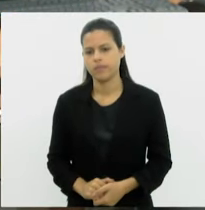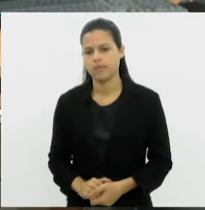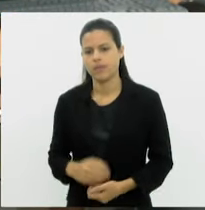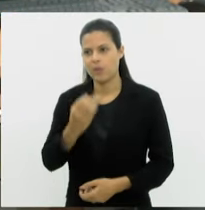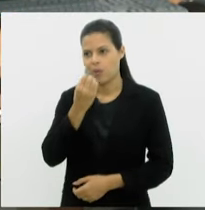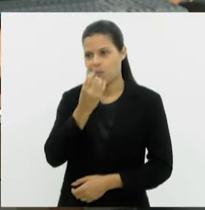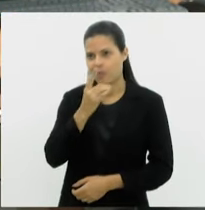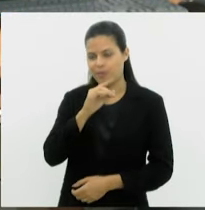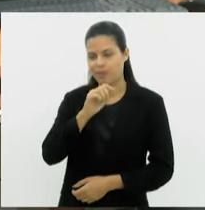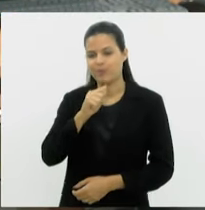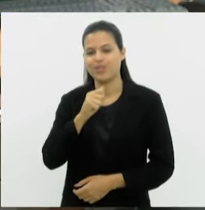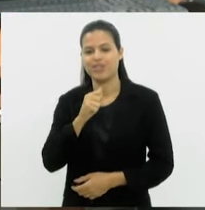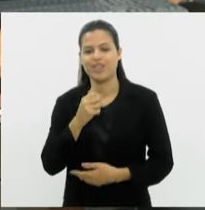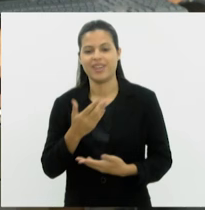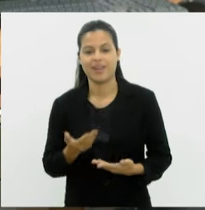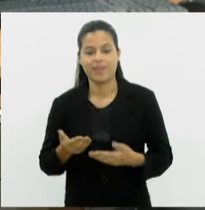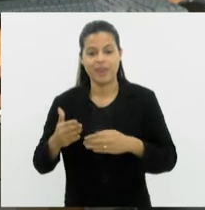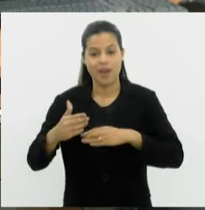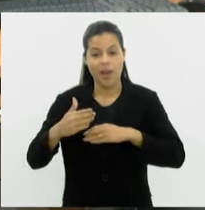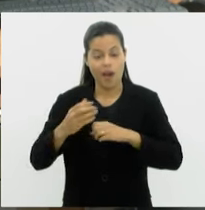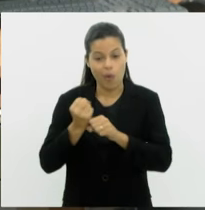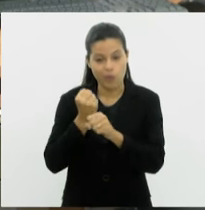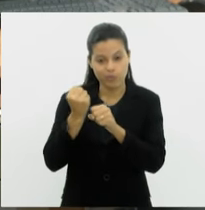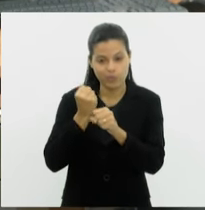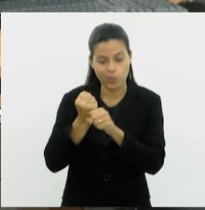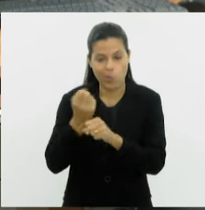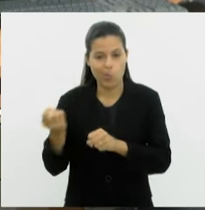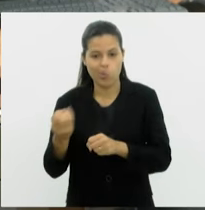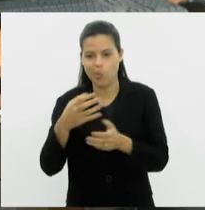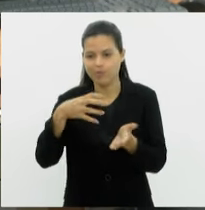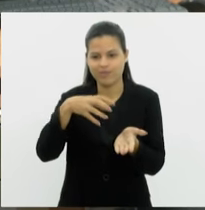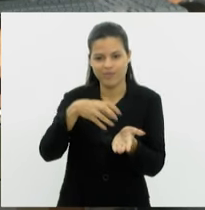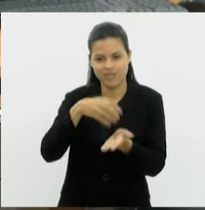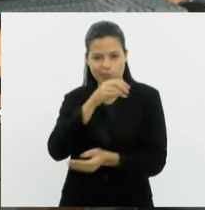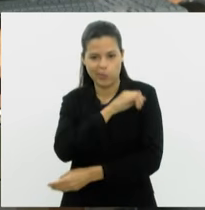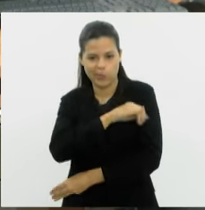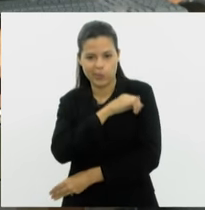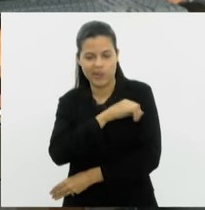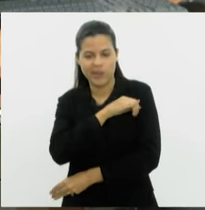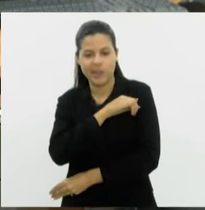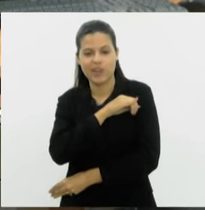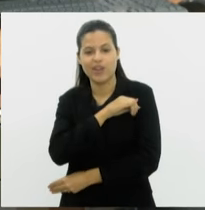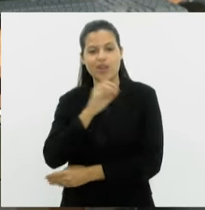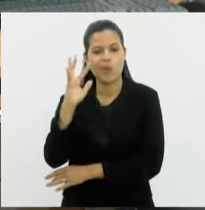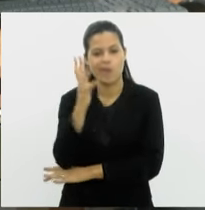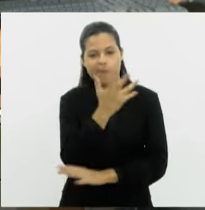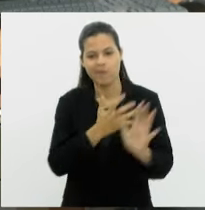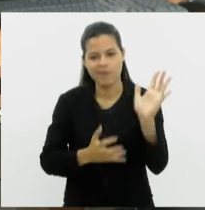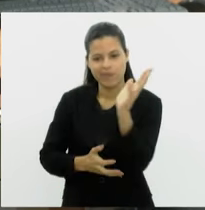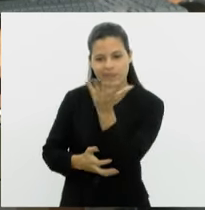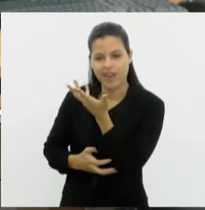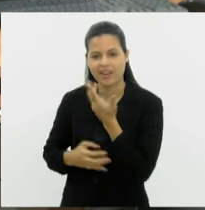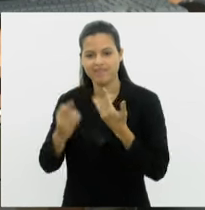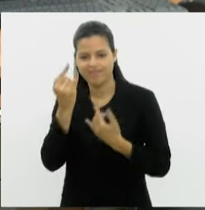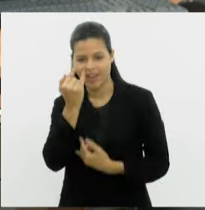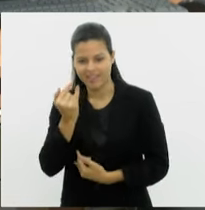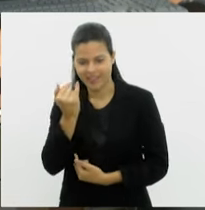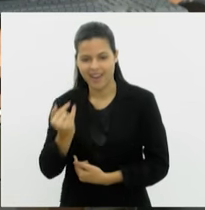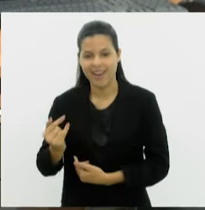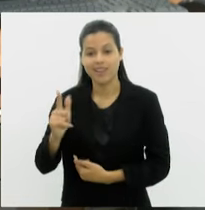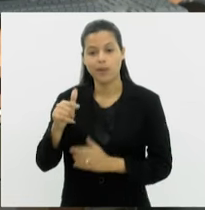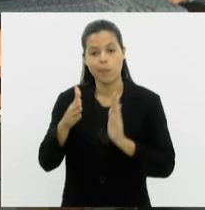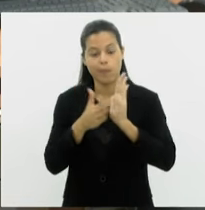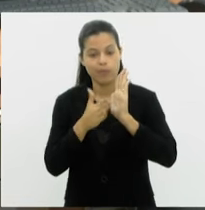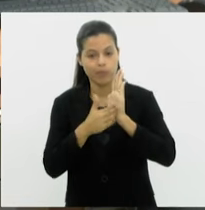Bom dia! A construção de um novo centro do Rio Verde, habitável e atraente, é uma proposta de um projeto